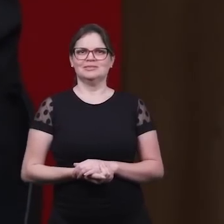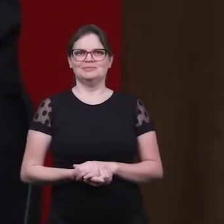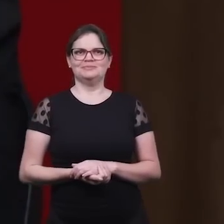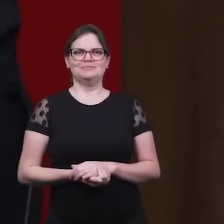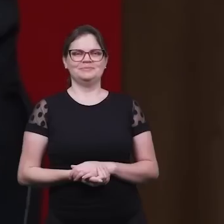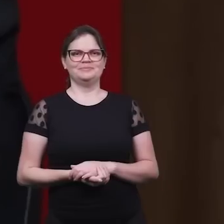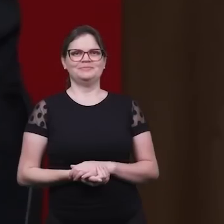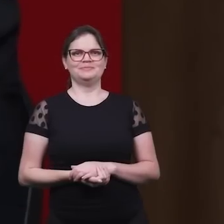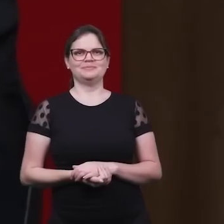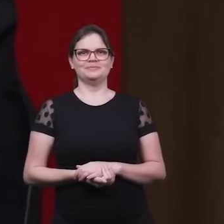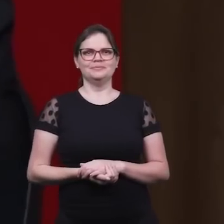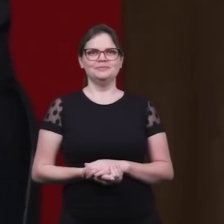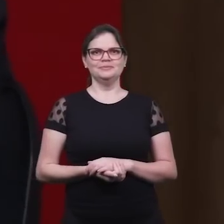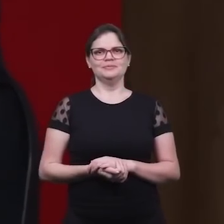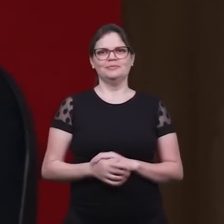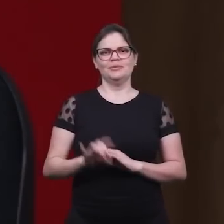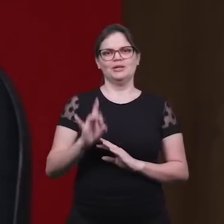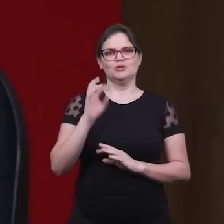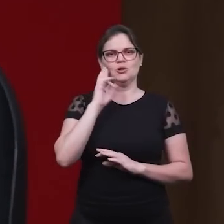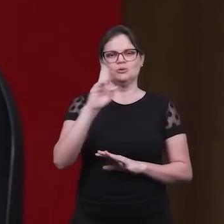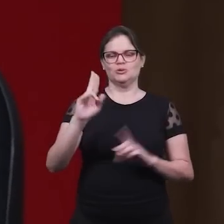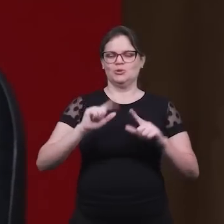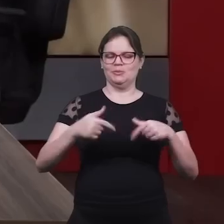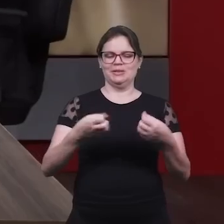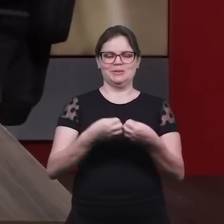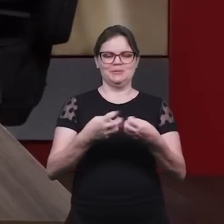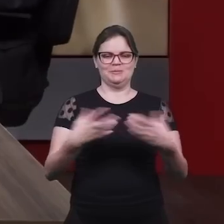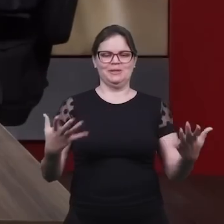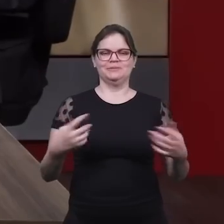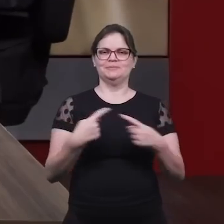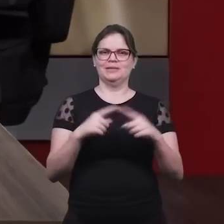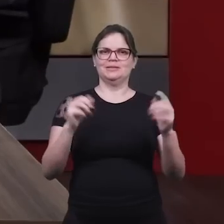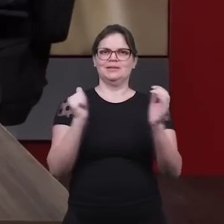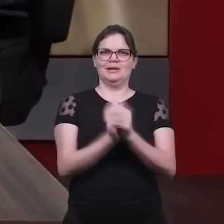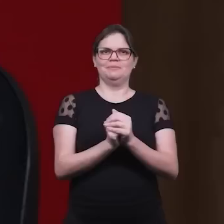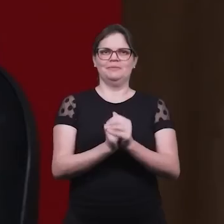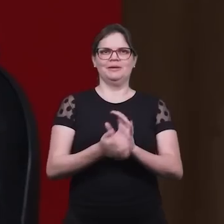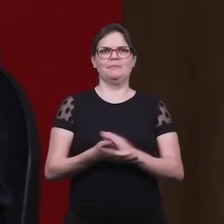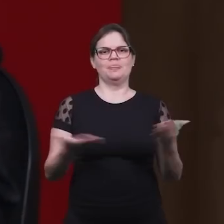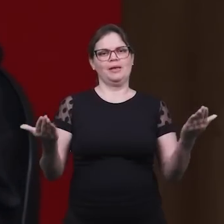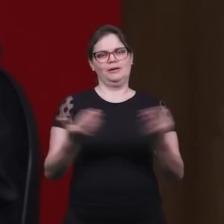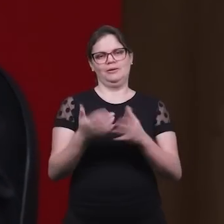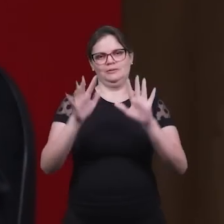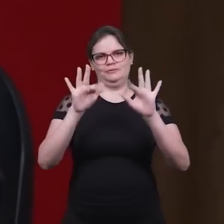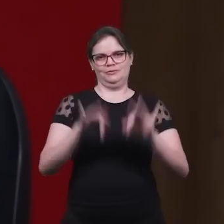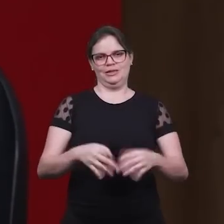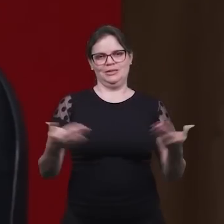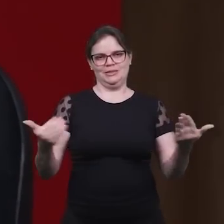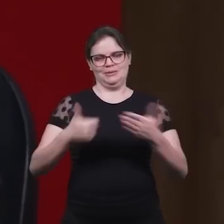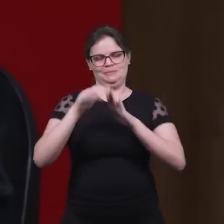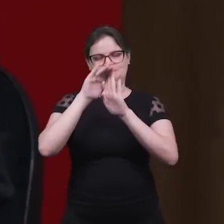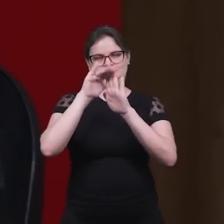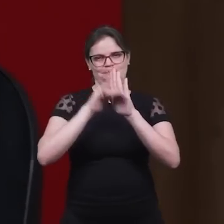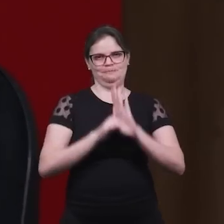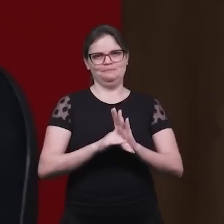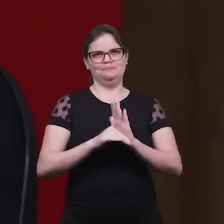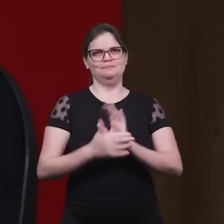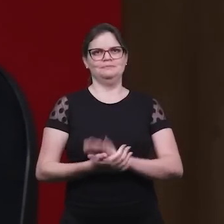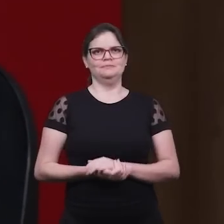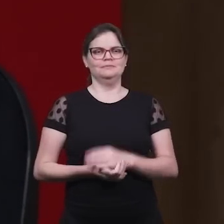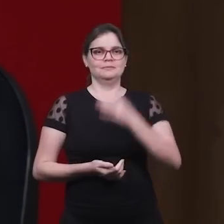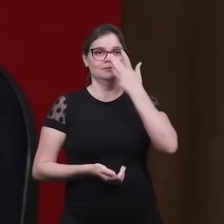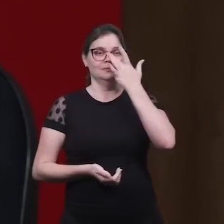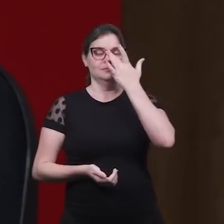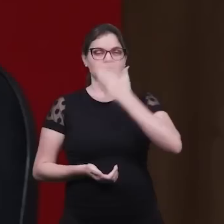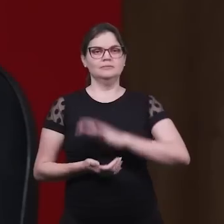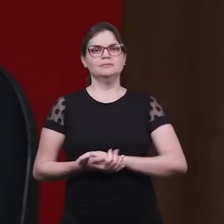fácil não. Né? Só o Senhor. Só milagre. Mas amém. Estamos encerrando aqui